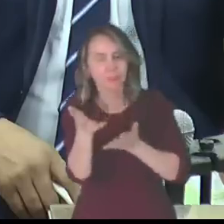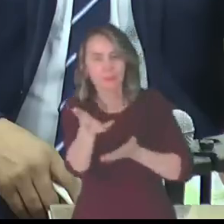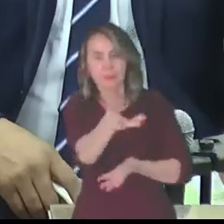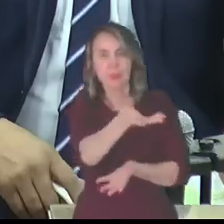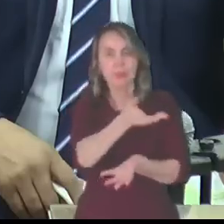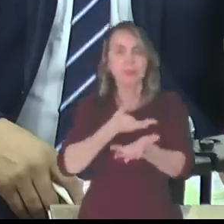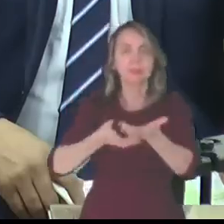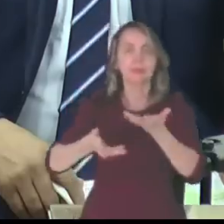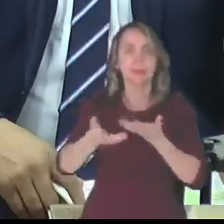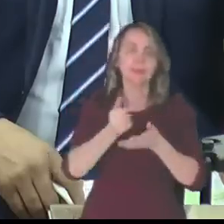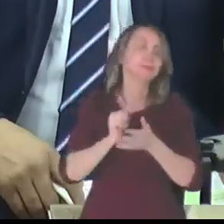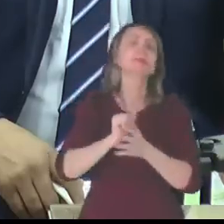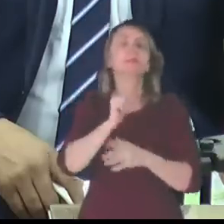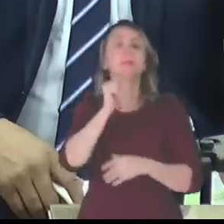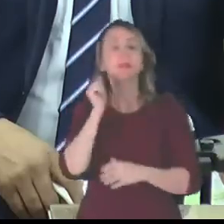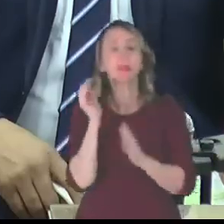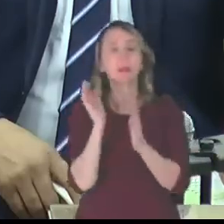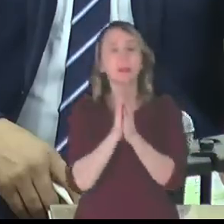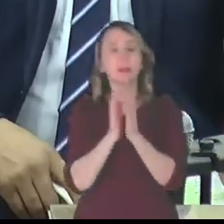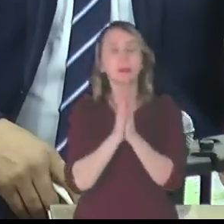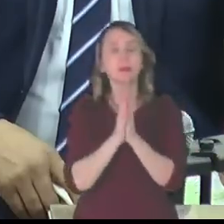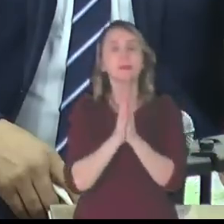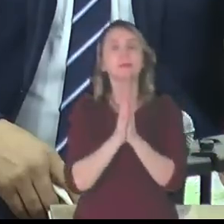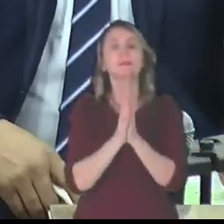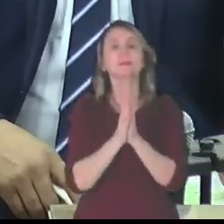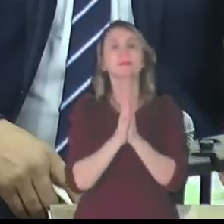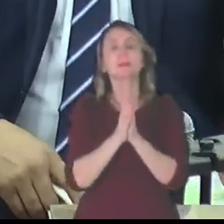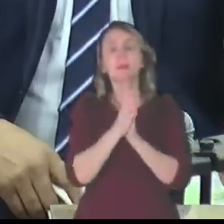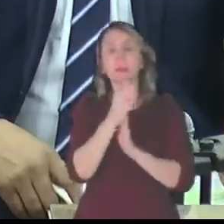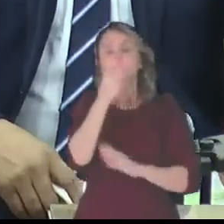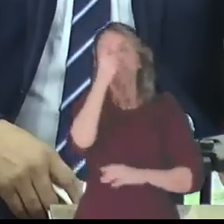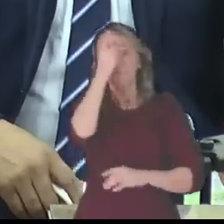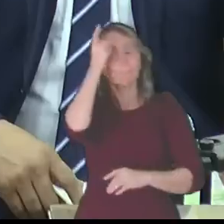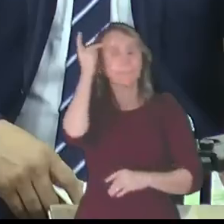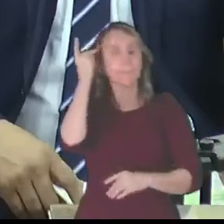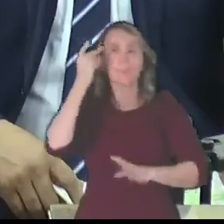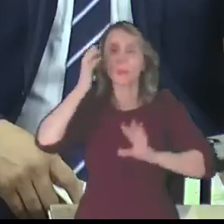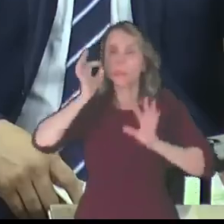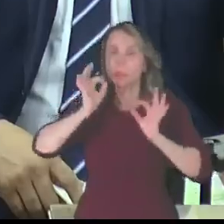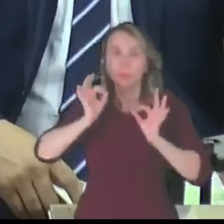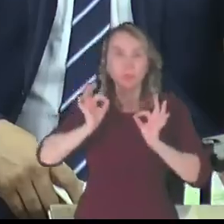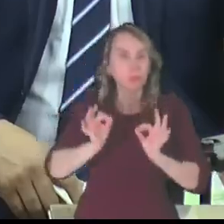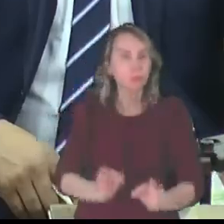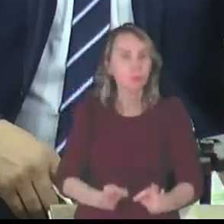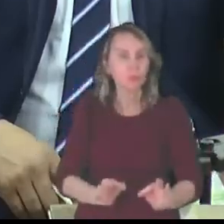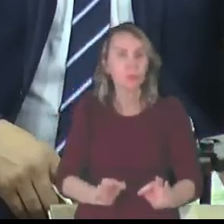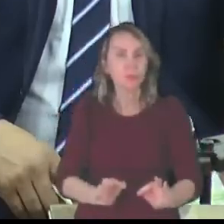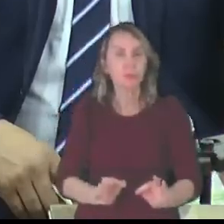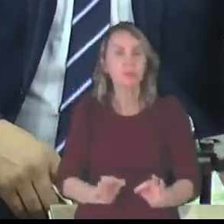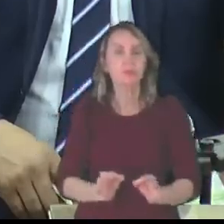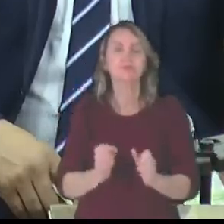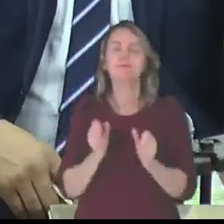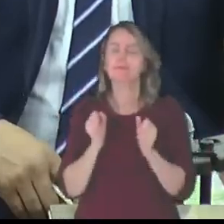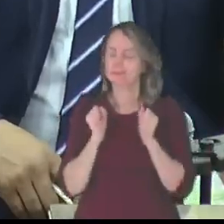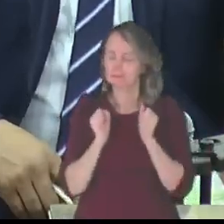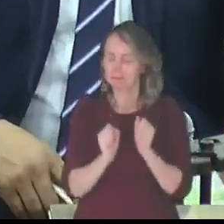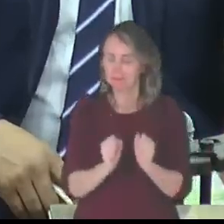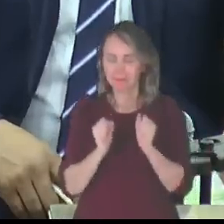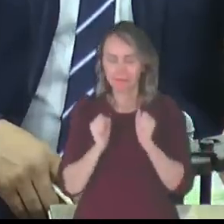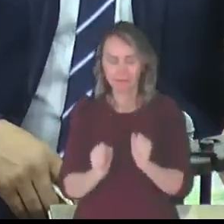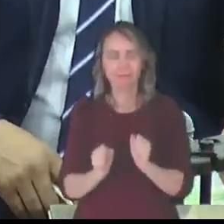por um justo pode pouco pode o quê meus irmãos pode muito em seus